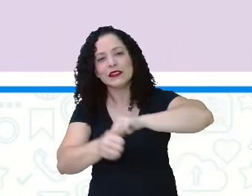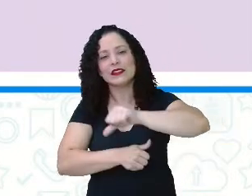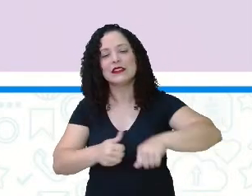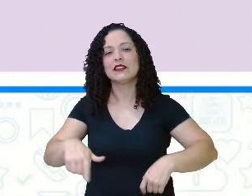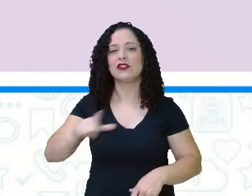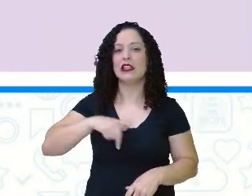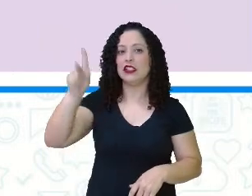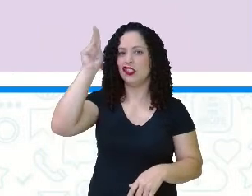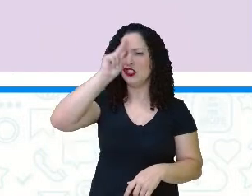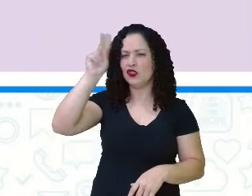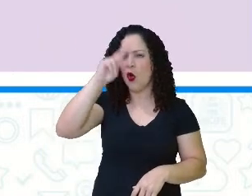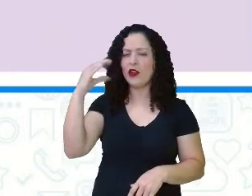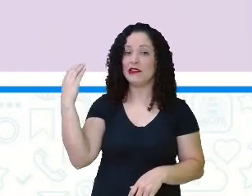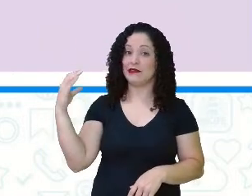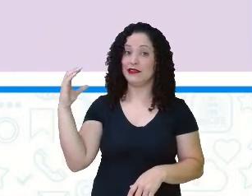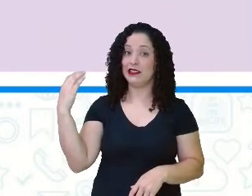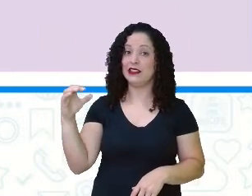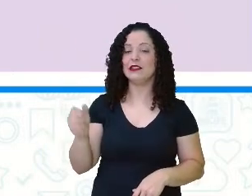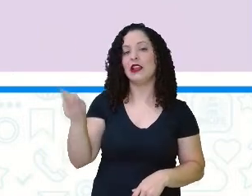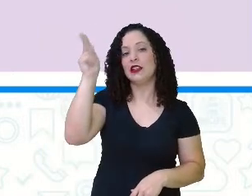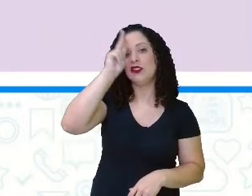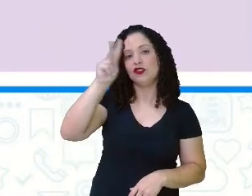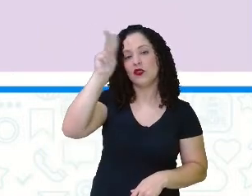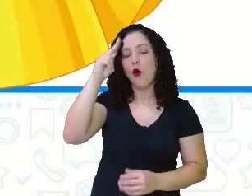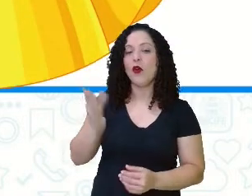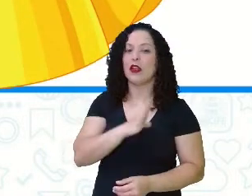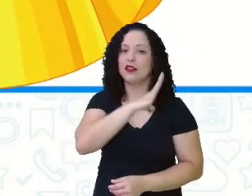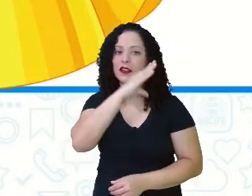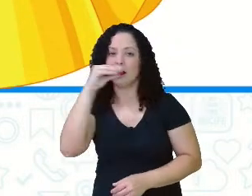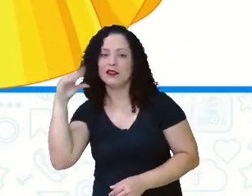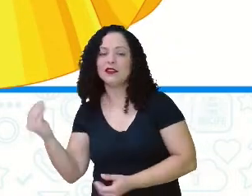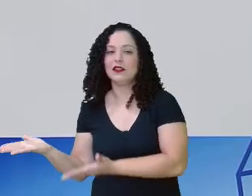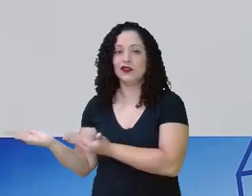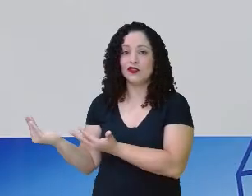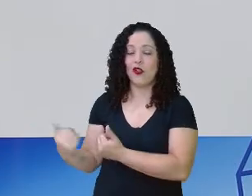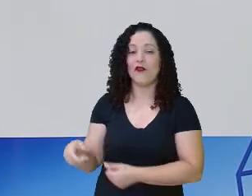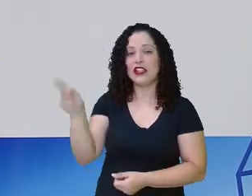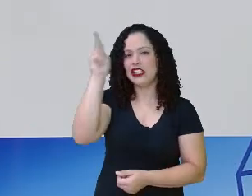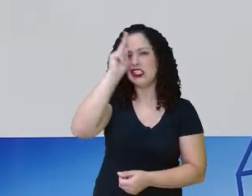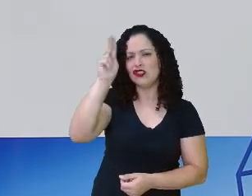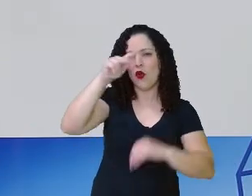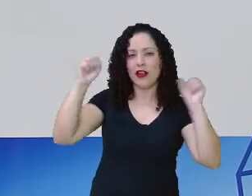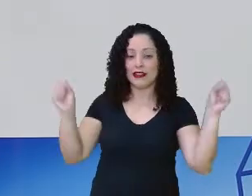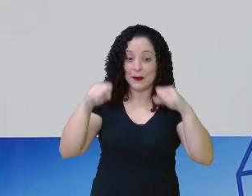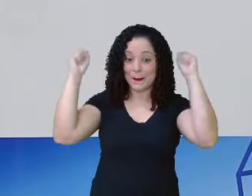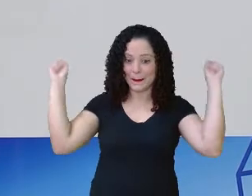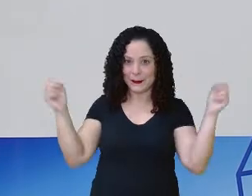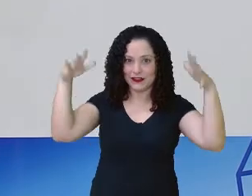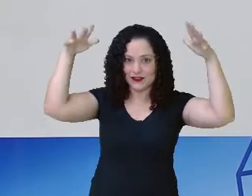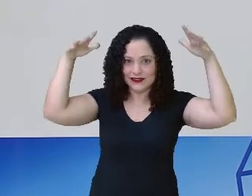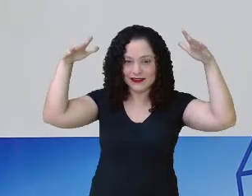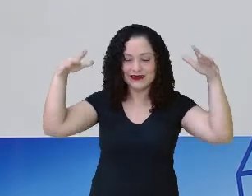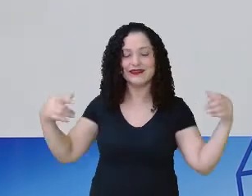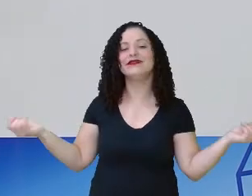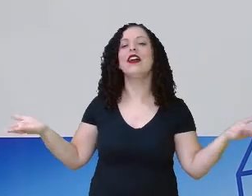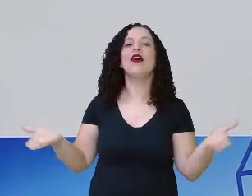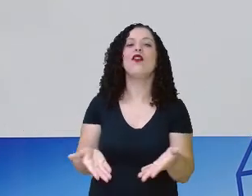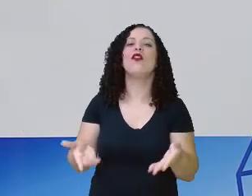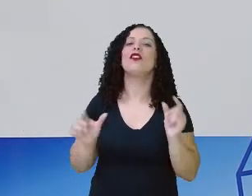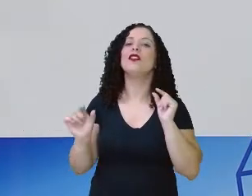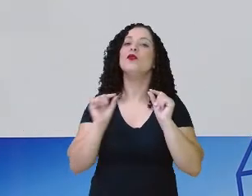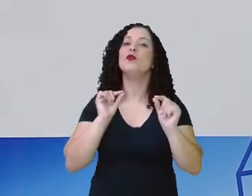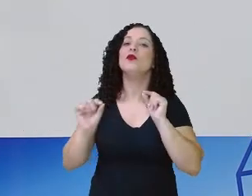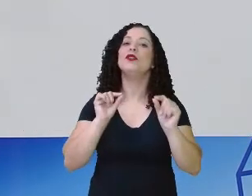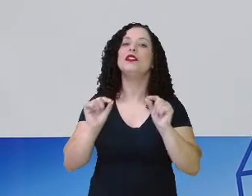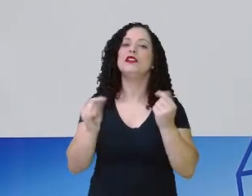ficção científica, conto infanto-juvenil, conto fantástico, conto de fadas. E agora vamos trabalhar um